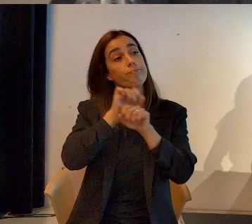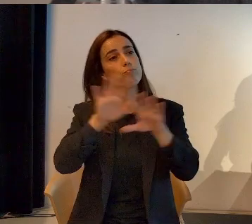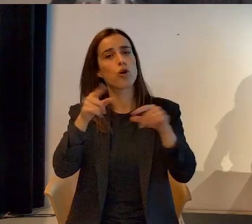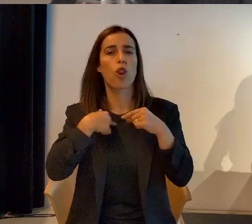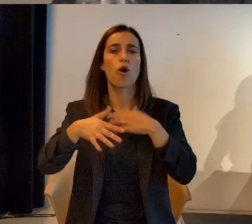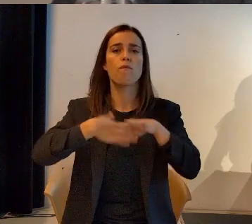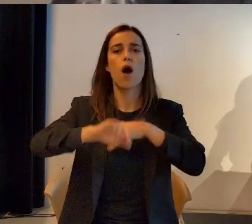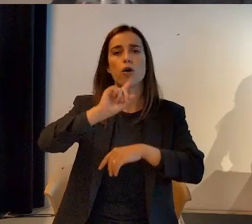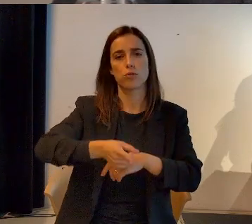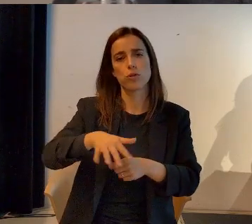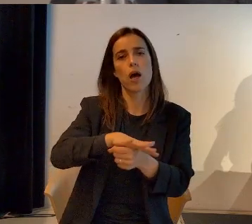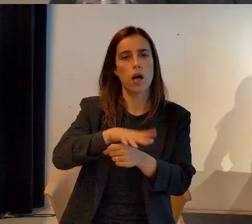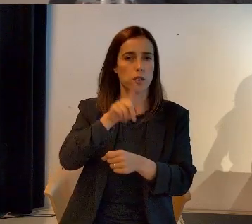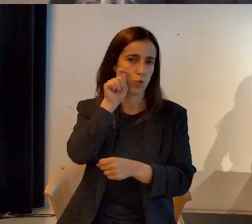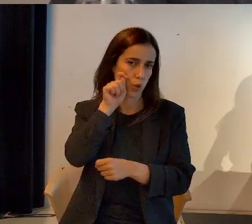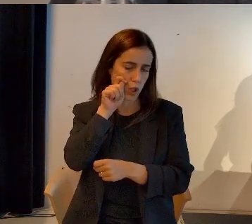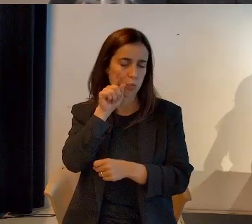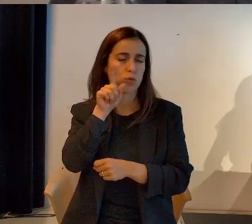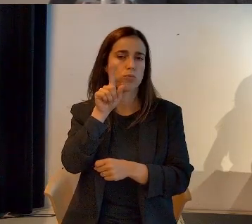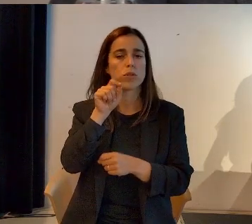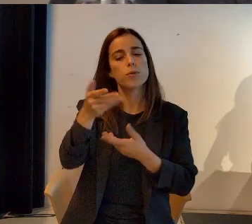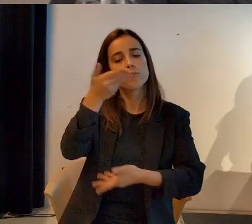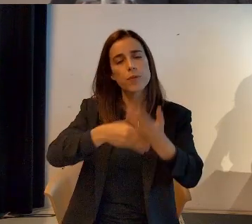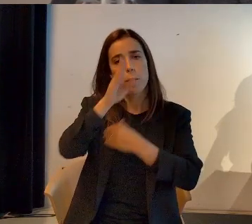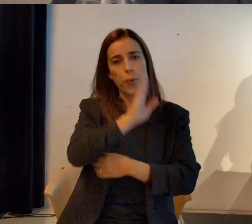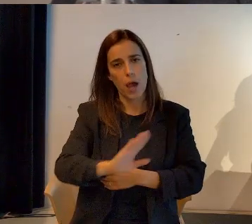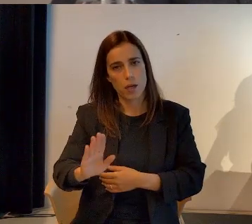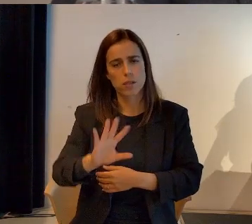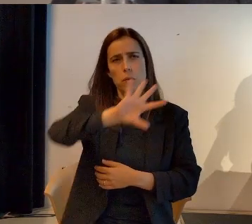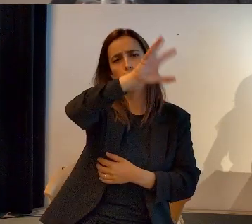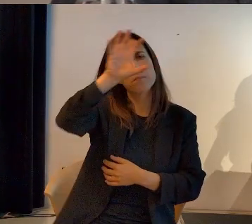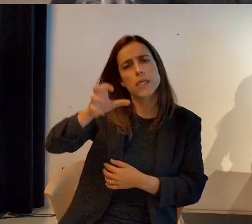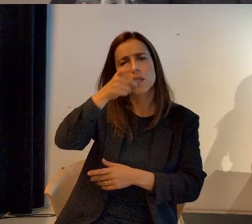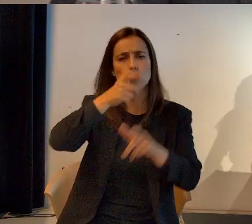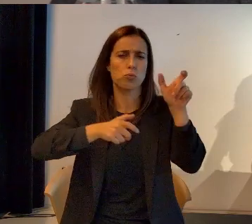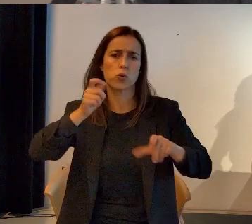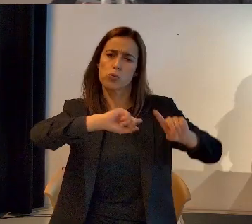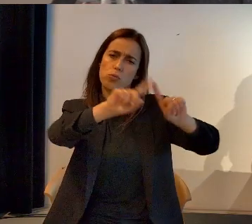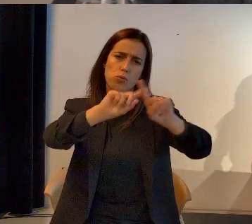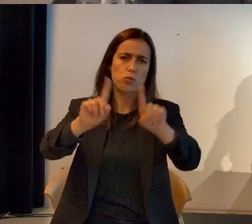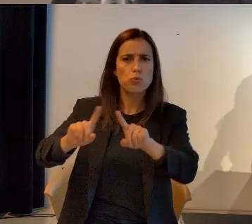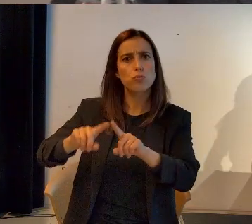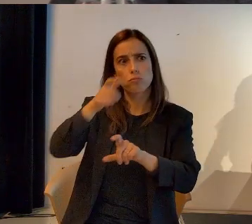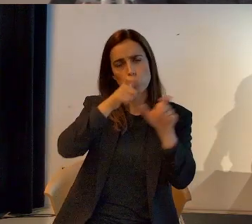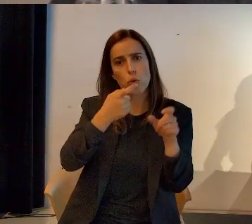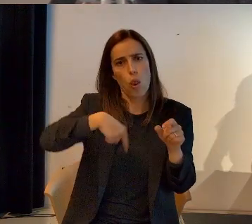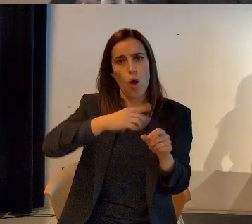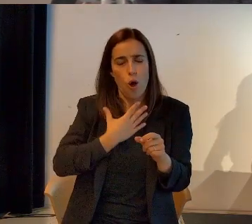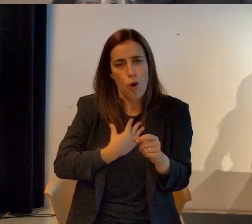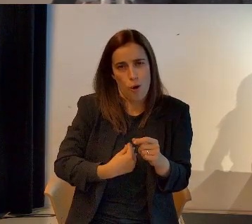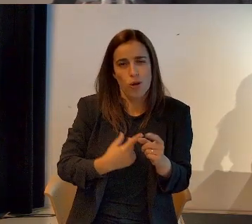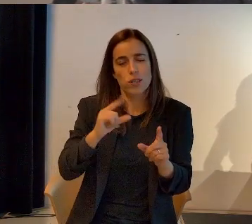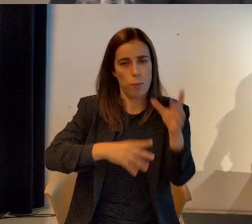Águeda e também para partilhar boas práticas com outros países, com outras pessoas que nos dizem muito, e que, com quem